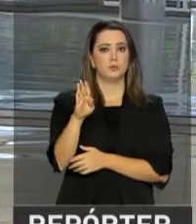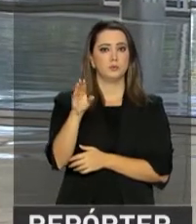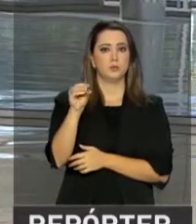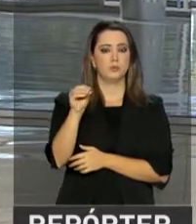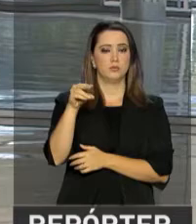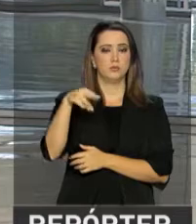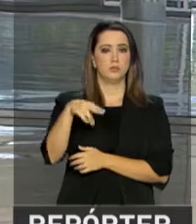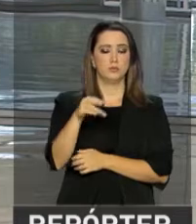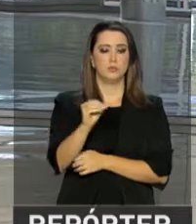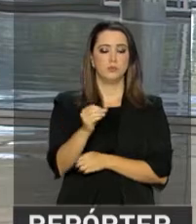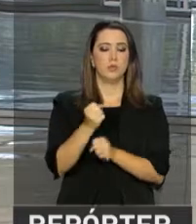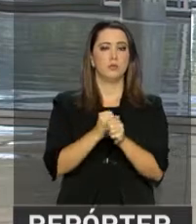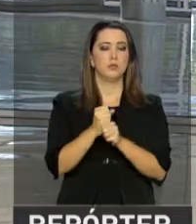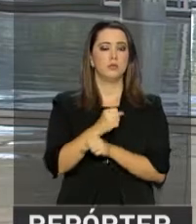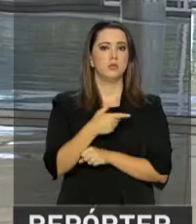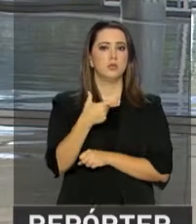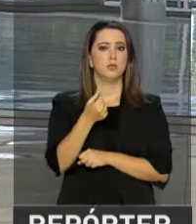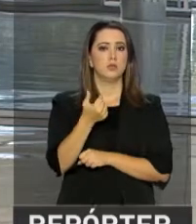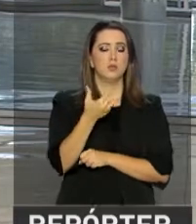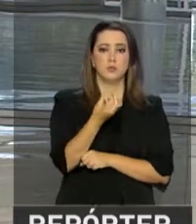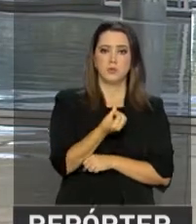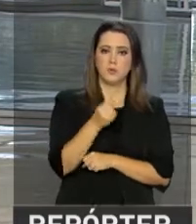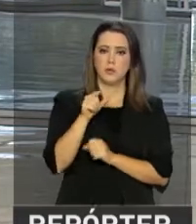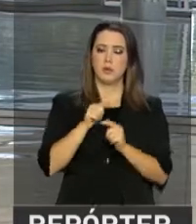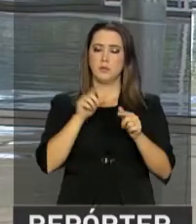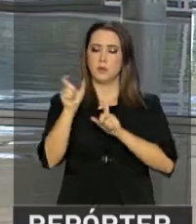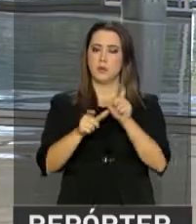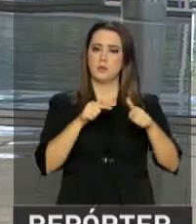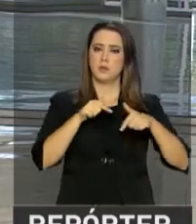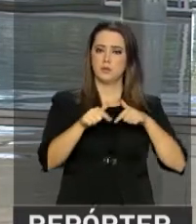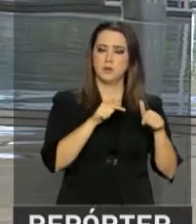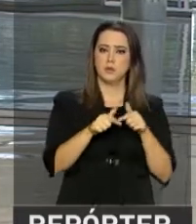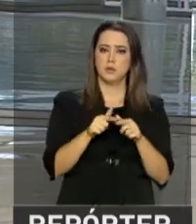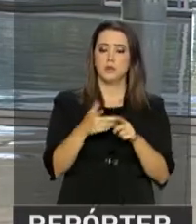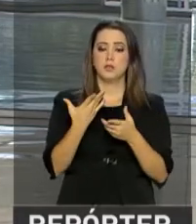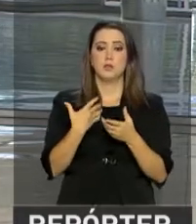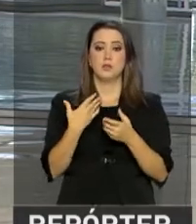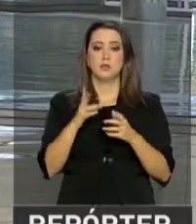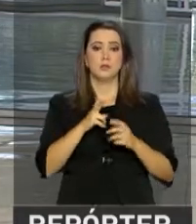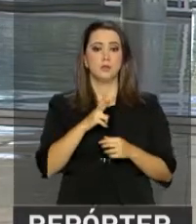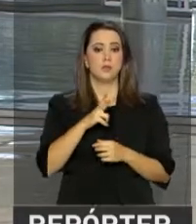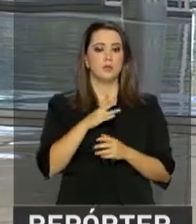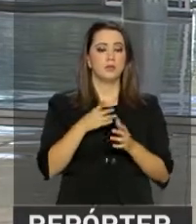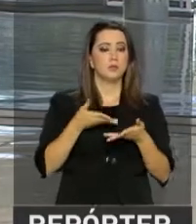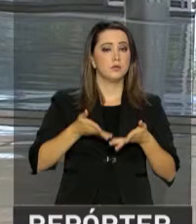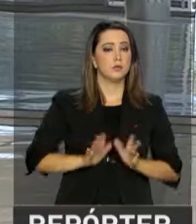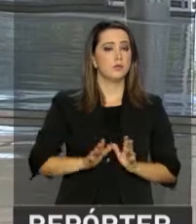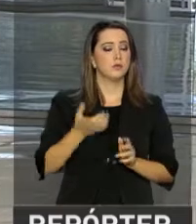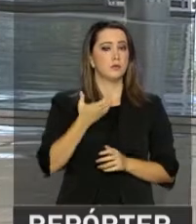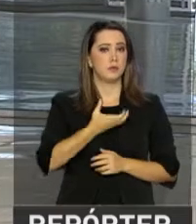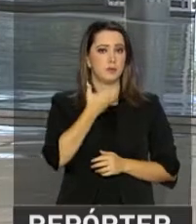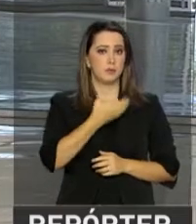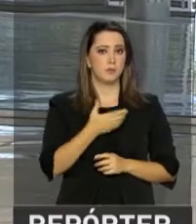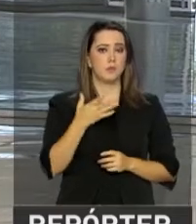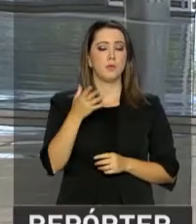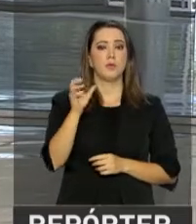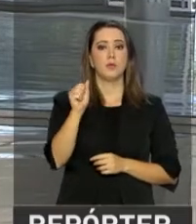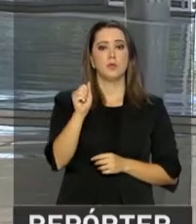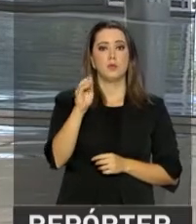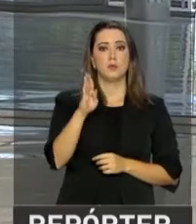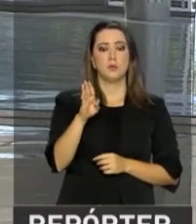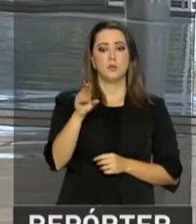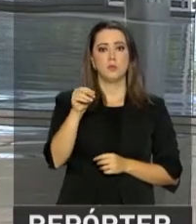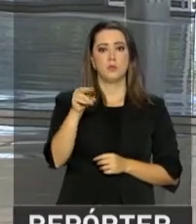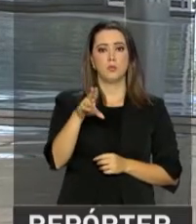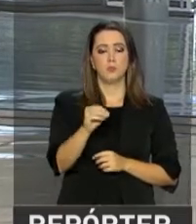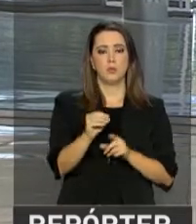PIS/PASEP ano base 2016 para os trabalhadores da iniciativa privada nascidos no mês de dezembro. O abono salarial começou